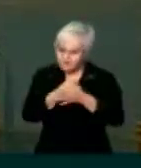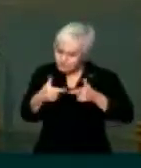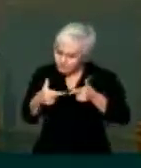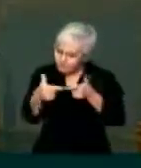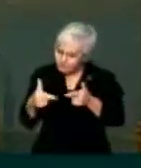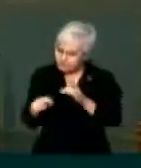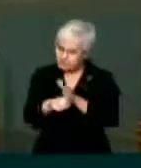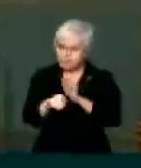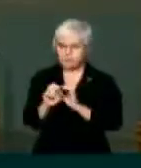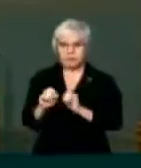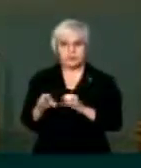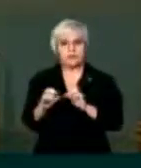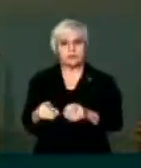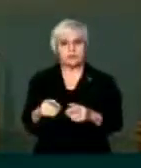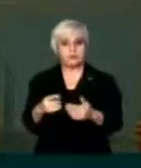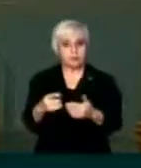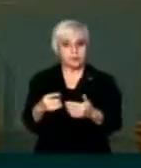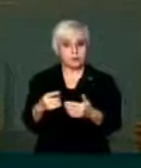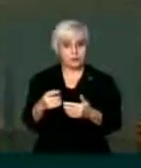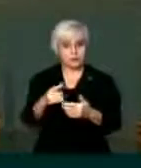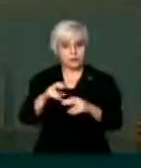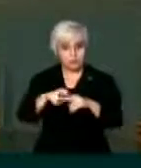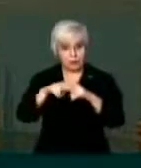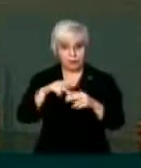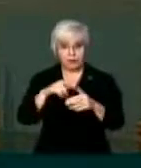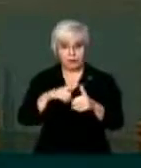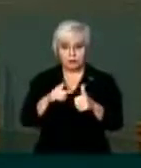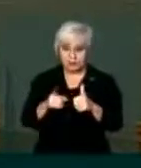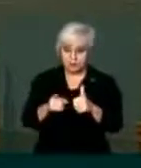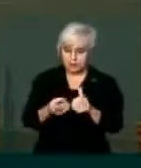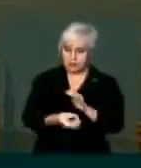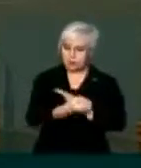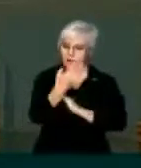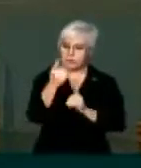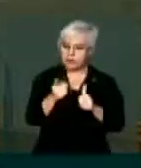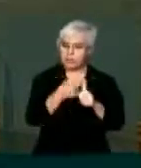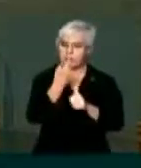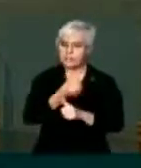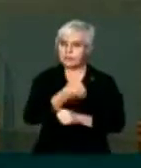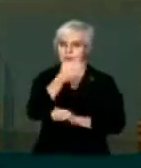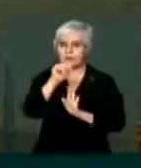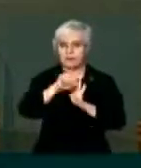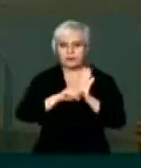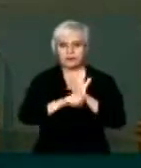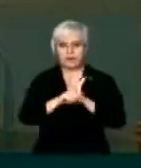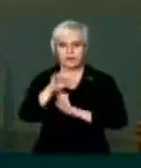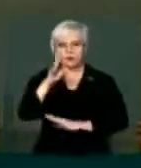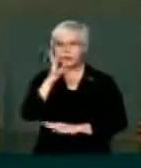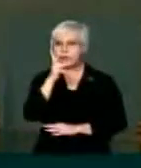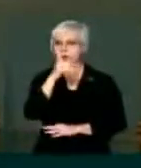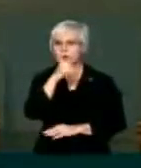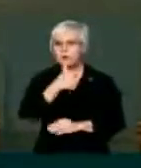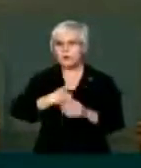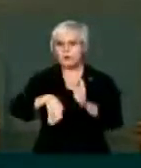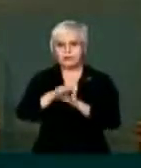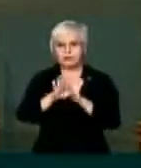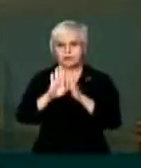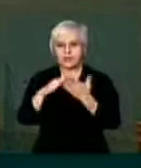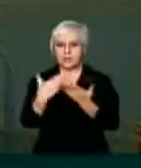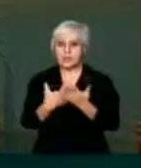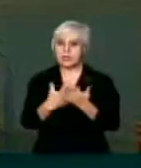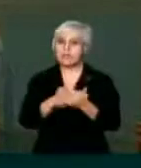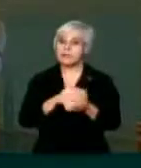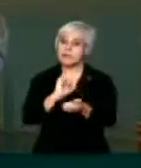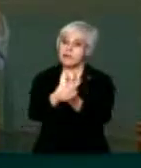educação, porque foram primeiros séculos para que os brasileiros adentrassem as escolas. A chaga da